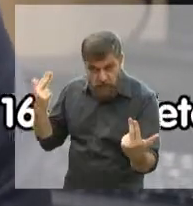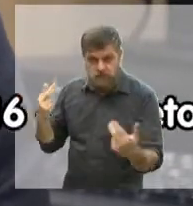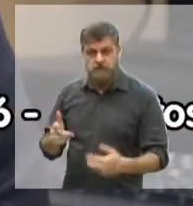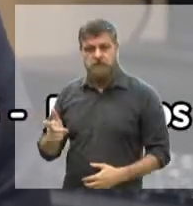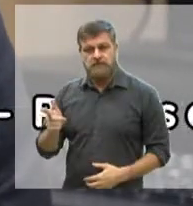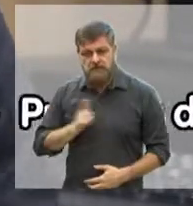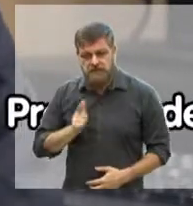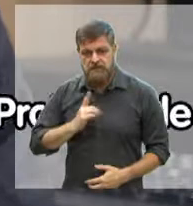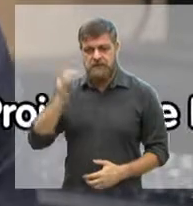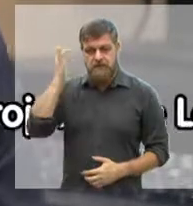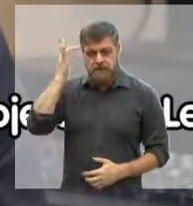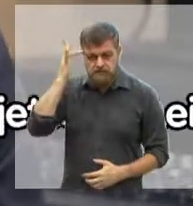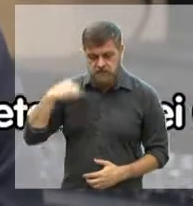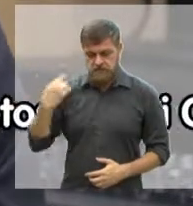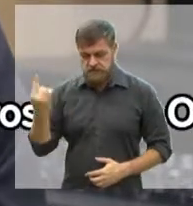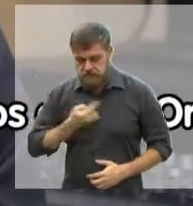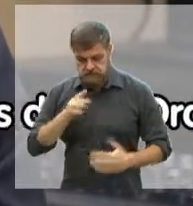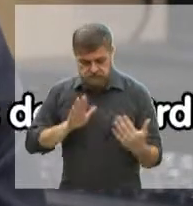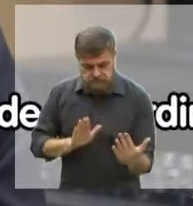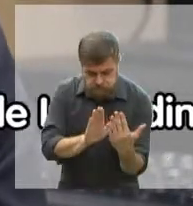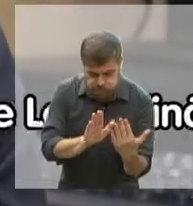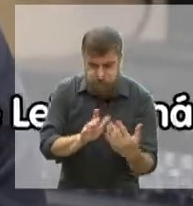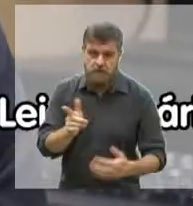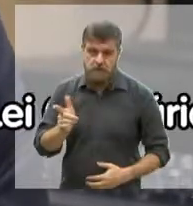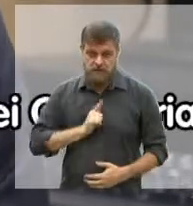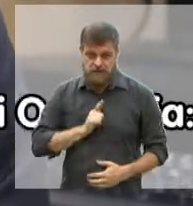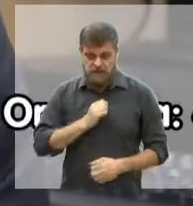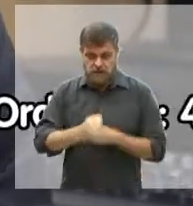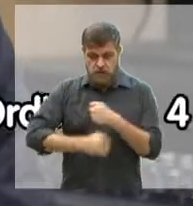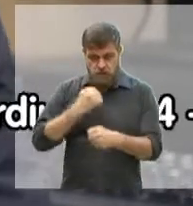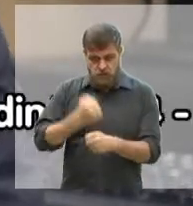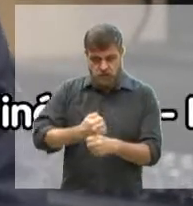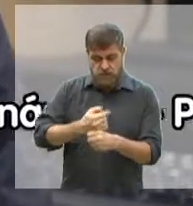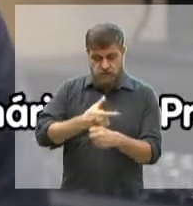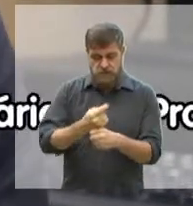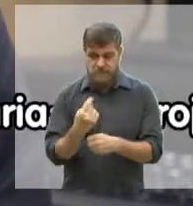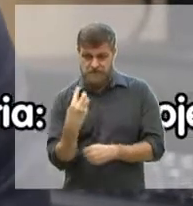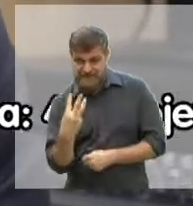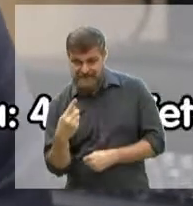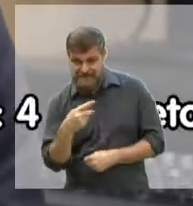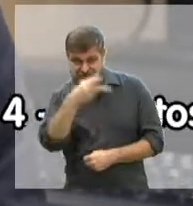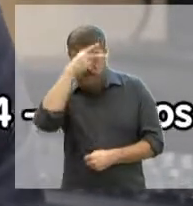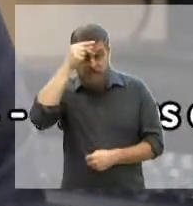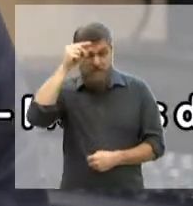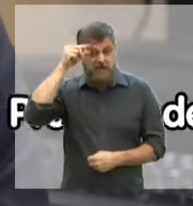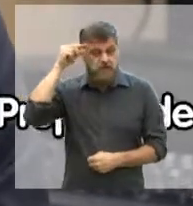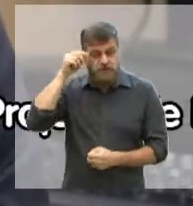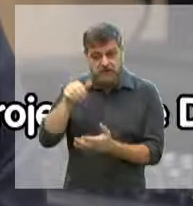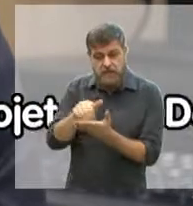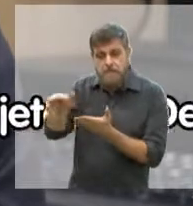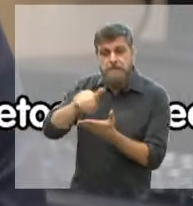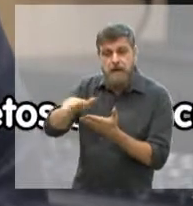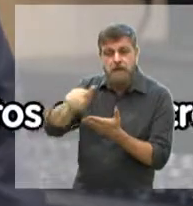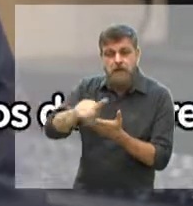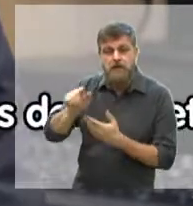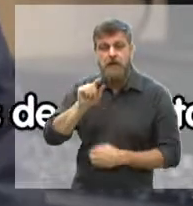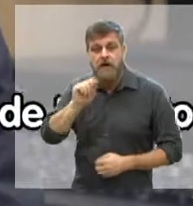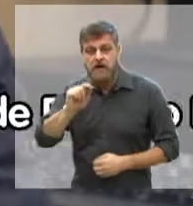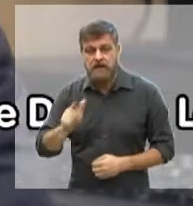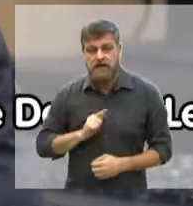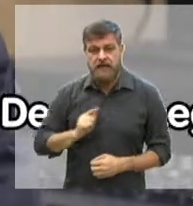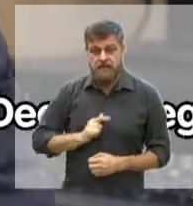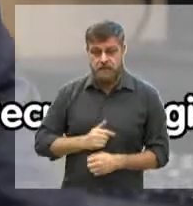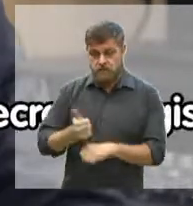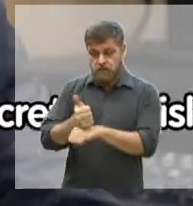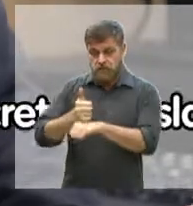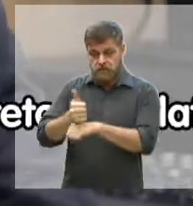de todo o amadurecimento que a gente teria para enfrentar isso. Em 2013, o Jonas Donizete mandou demitir os funcionários do Cândido